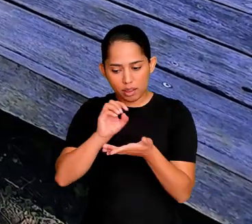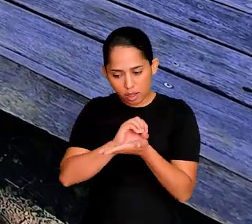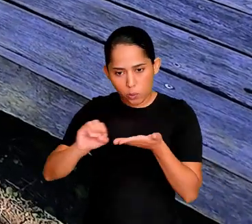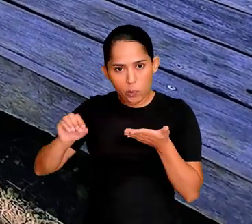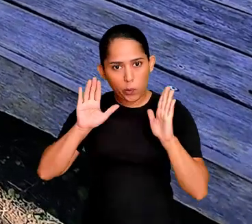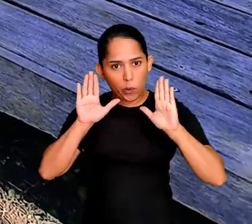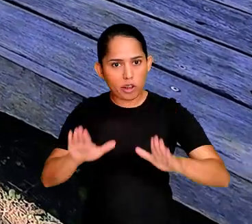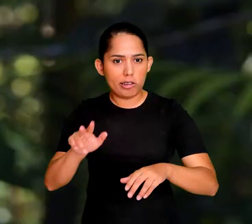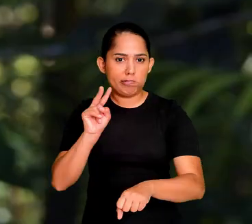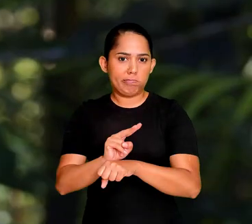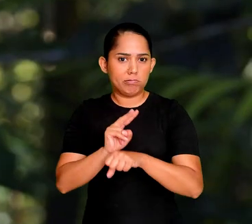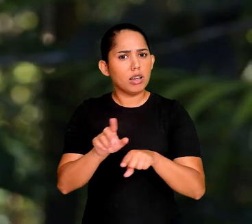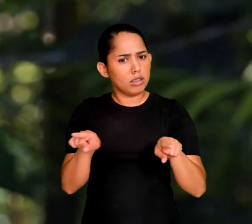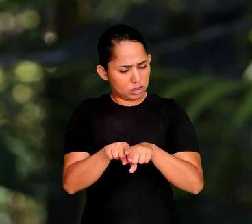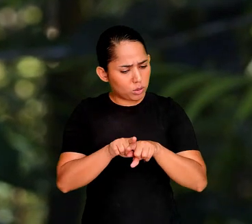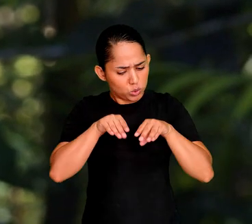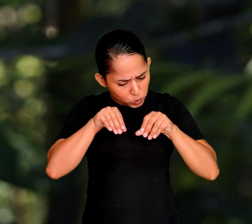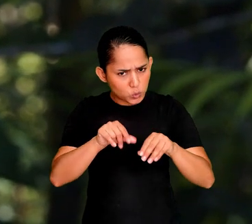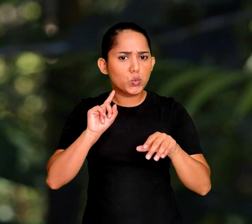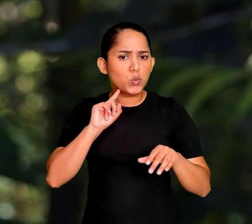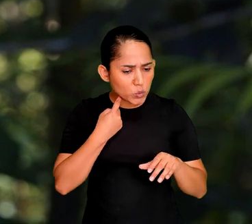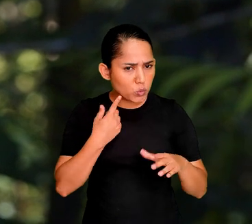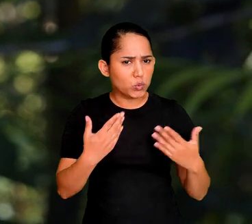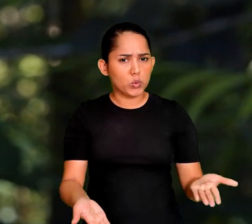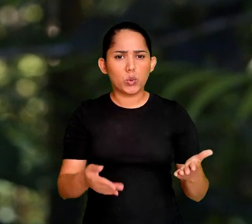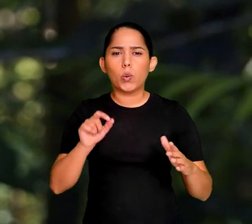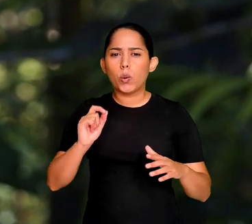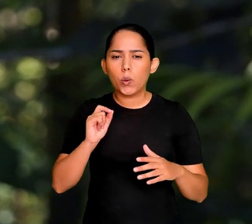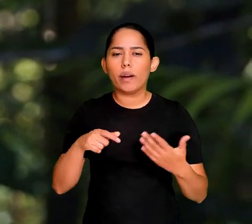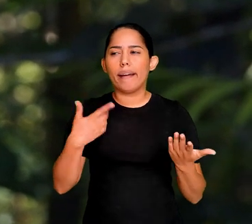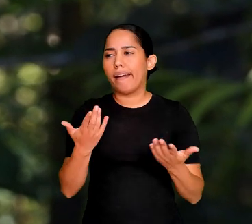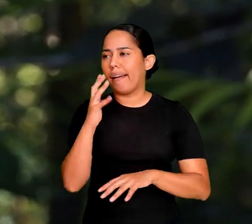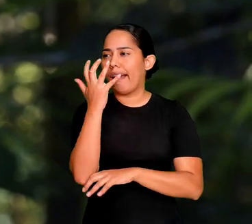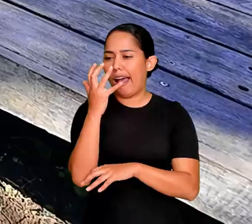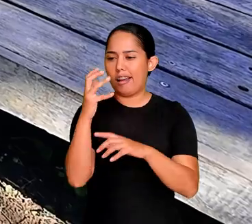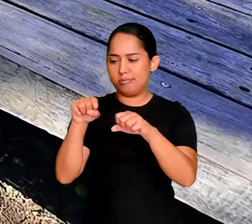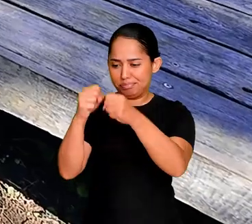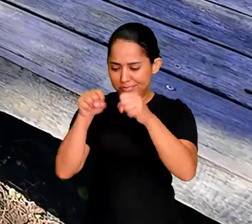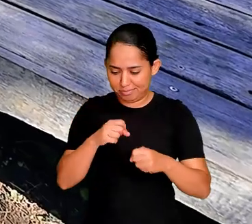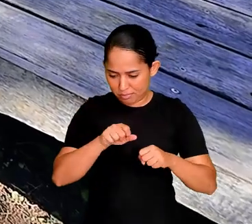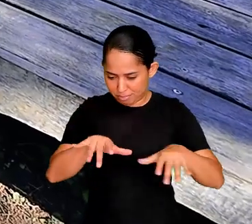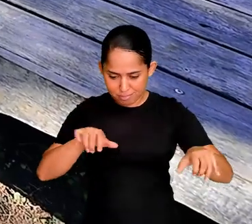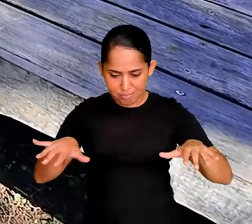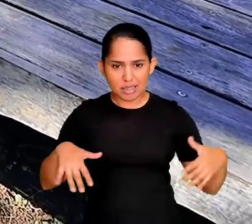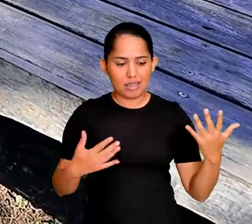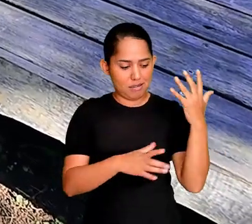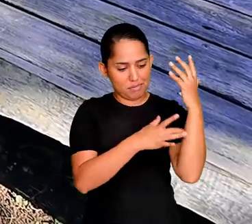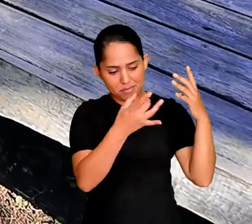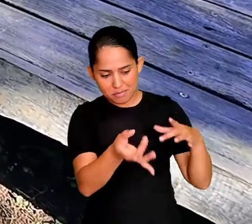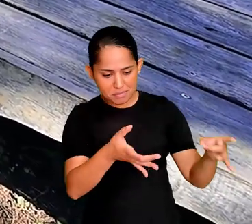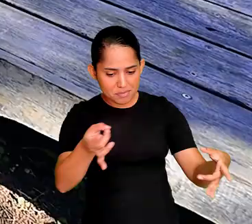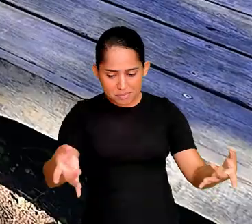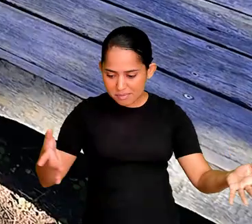manejo mais sustentável, manter essa matéria orgânica e realmente sujar, né, o solo. Sujar com